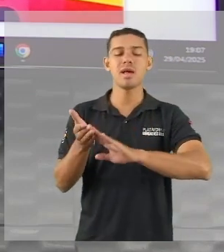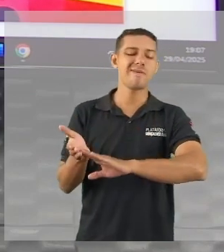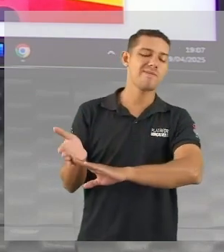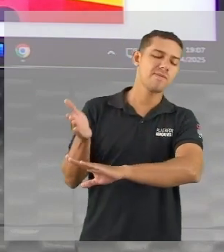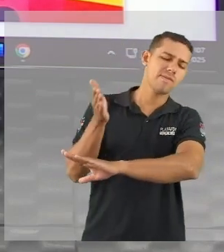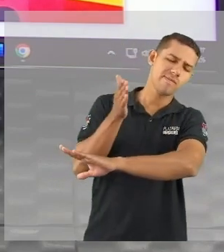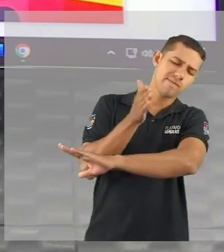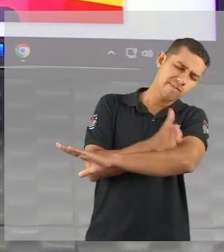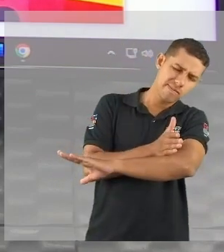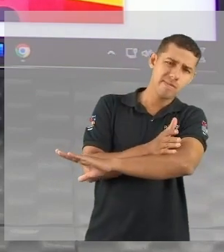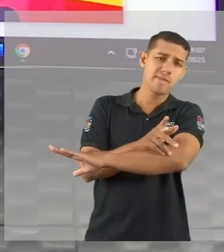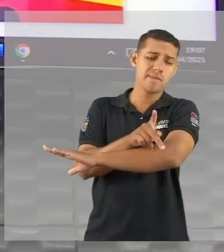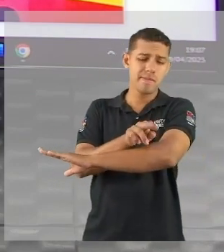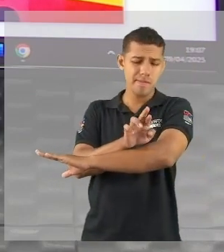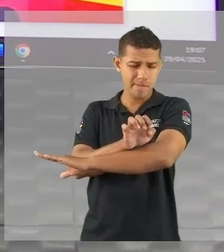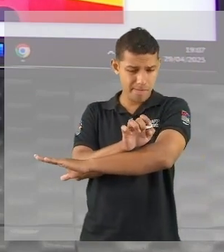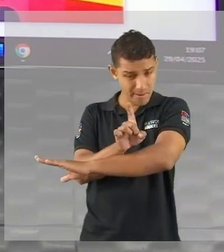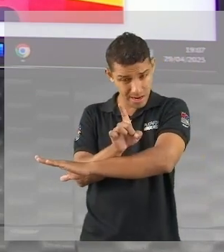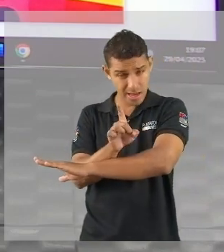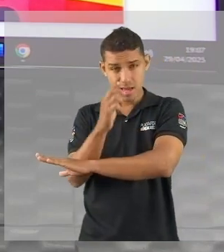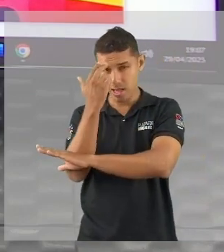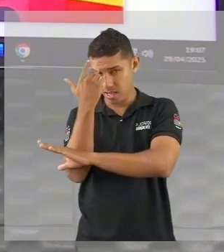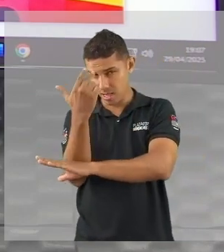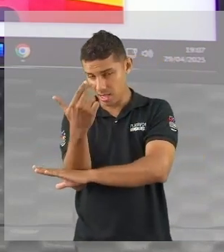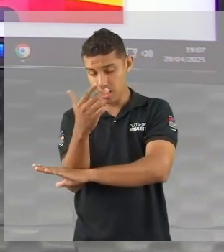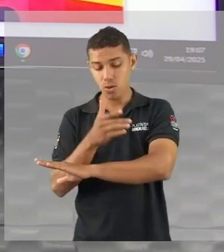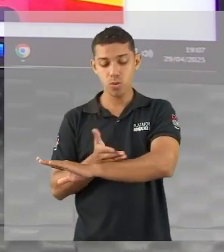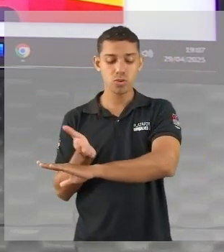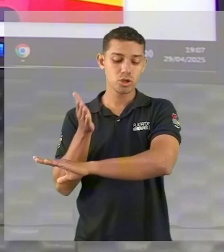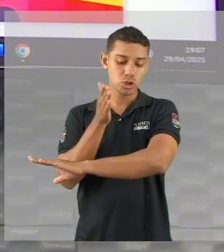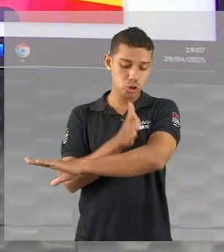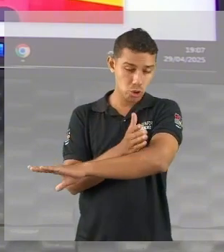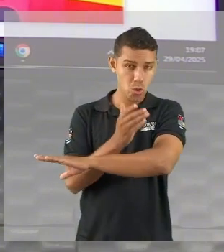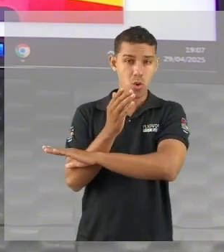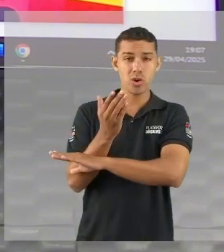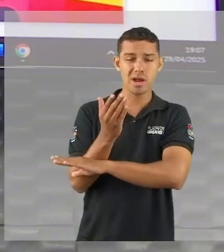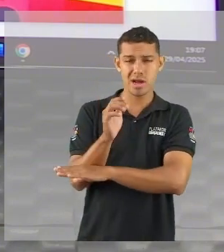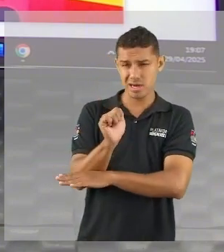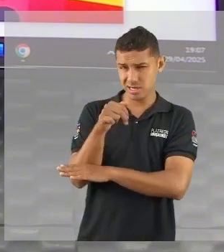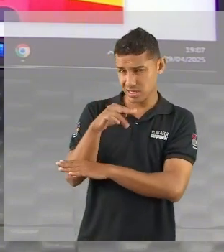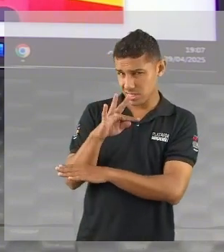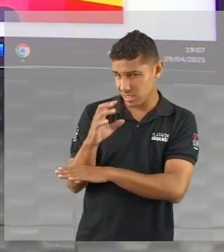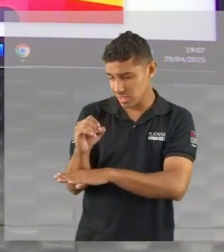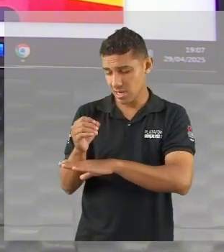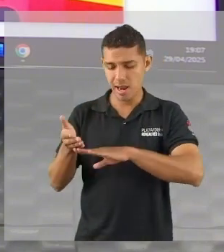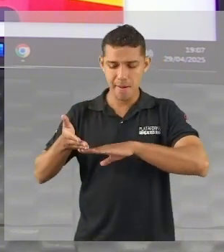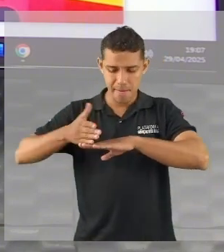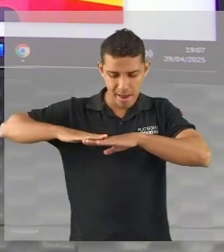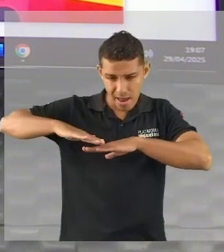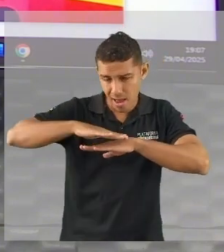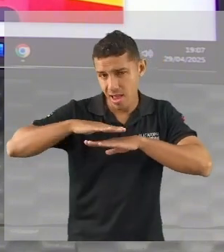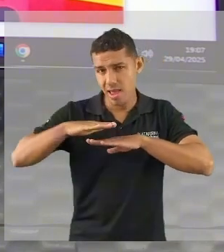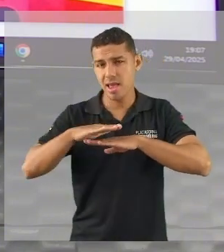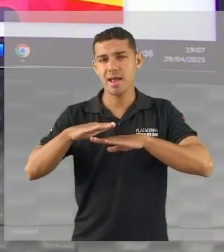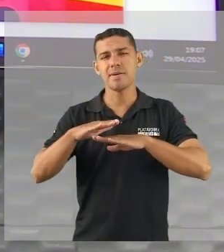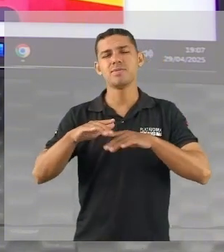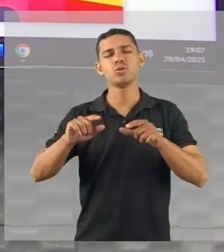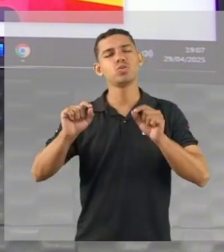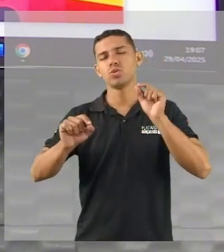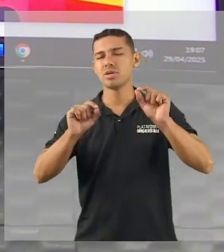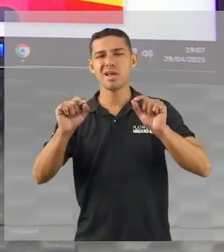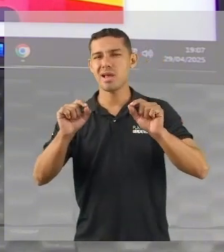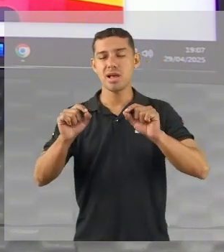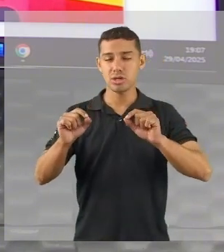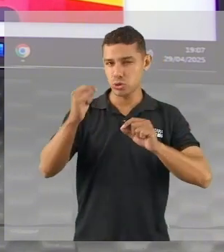pré-história, nós vamos já questionar esse termo, mas o que é a história antiga, o que é a história medieval ou média, o que é a história